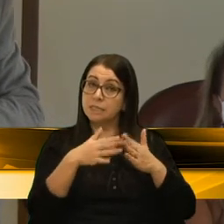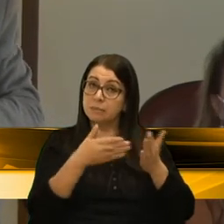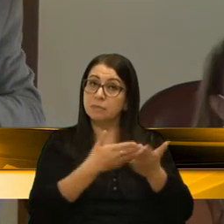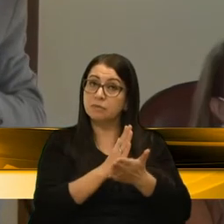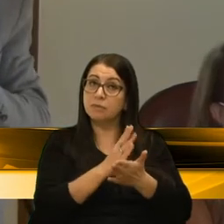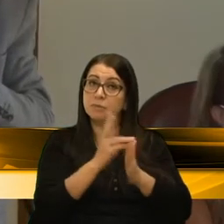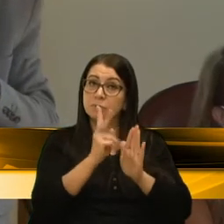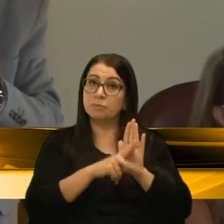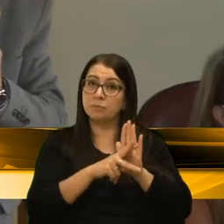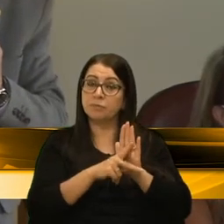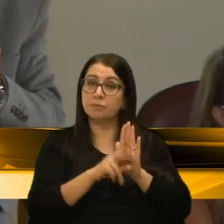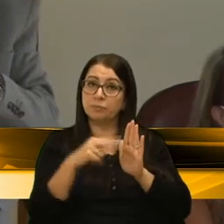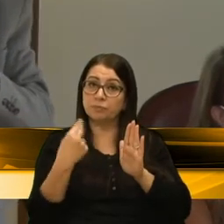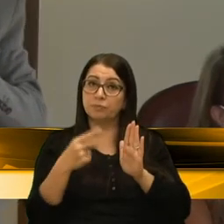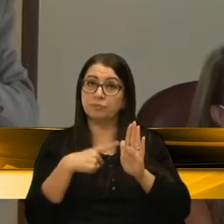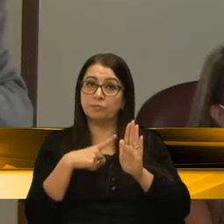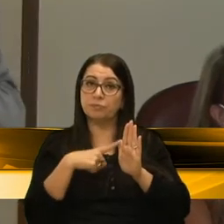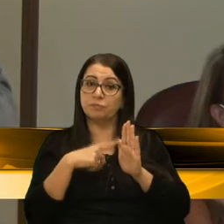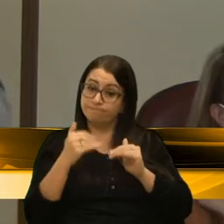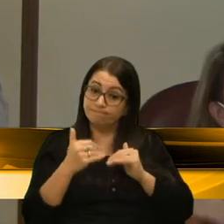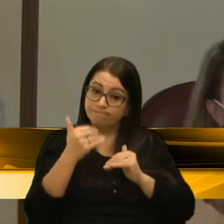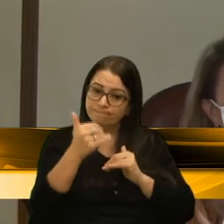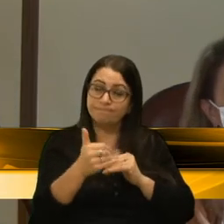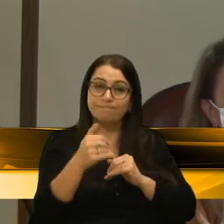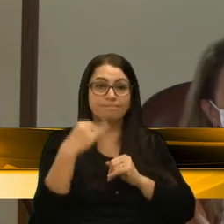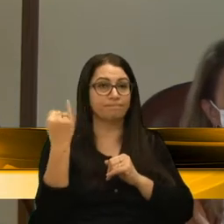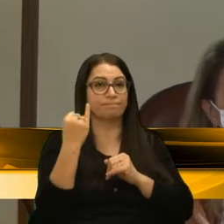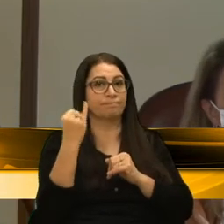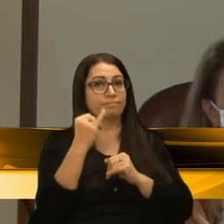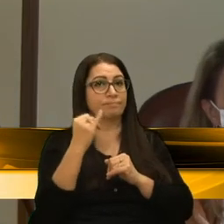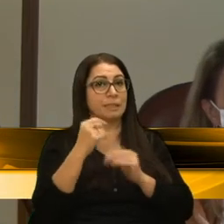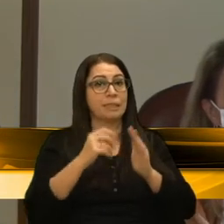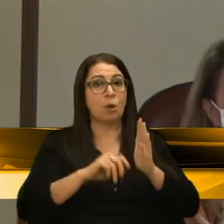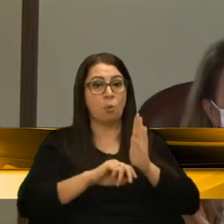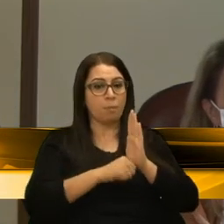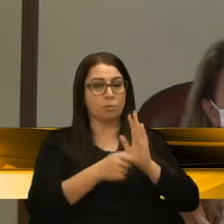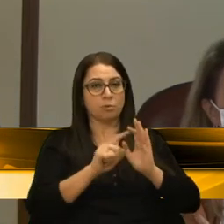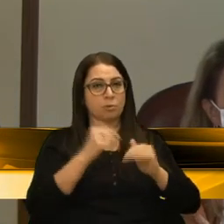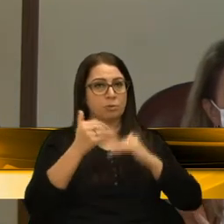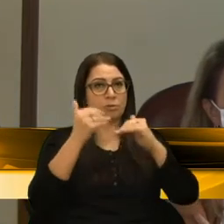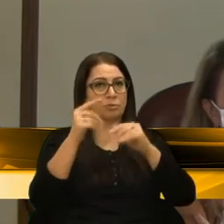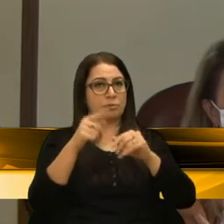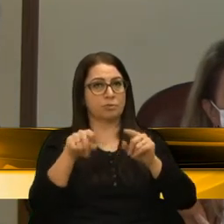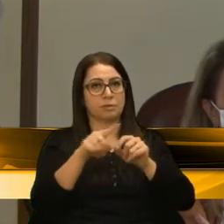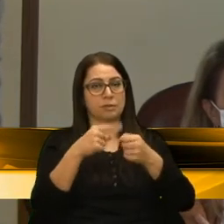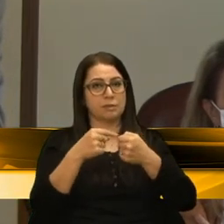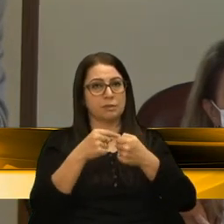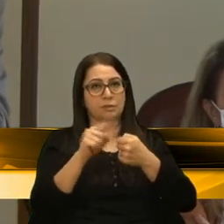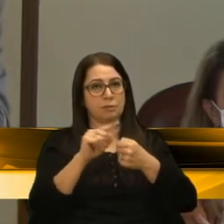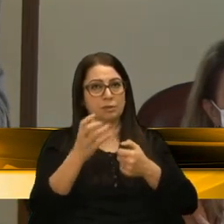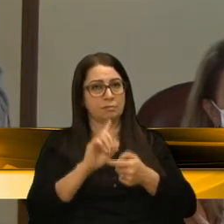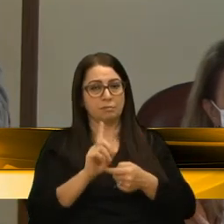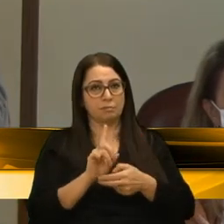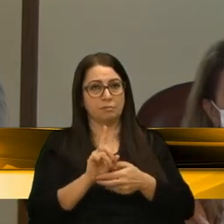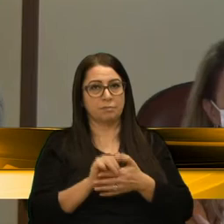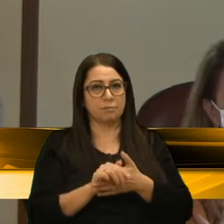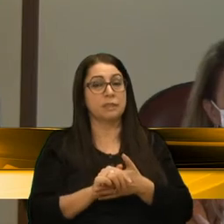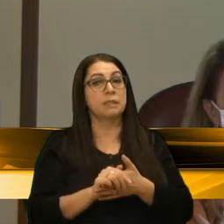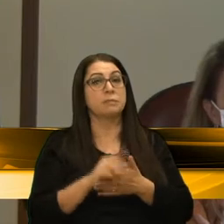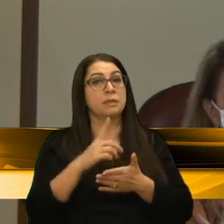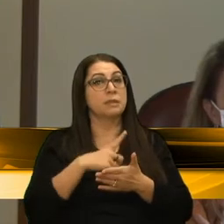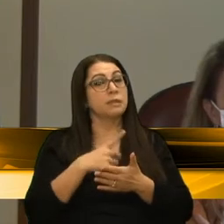esse projeto, nós estaremos dando um passo importante, não trancando o progresso e o desenvolvimento da cidade. Nós não queremos isso. Mas